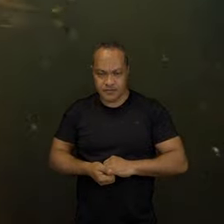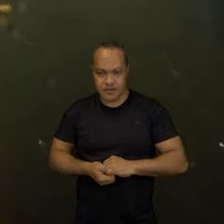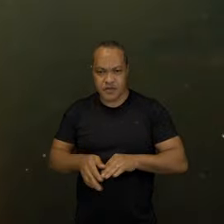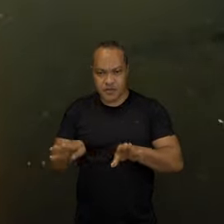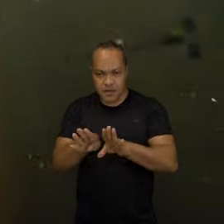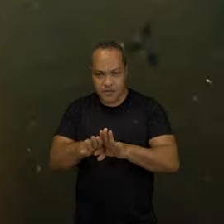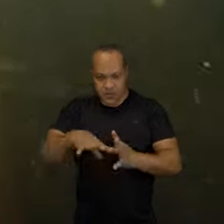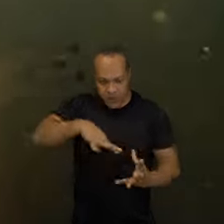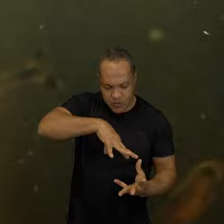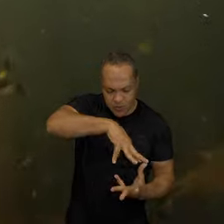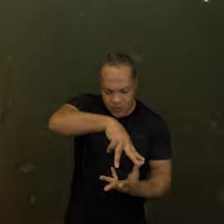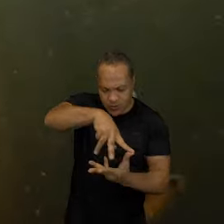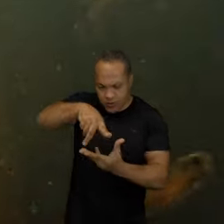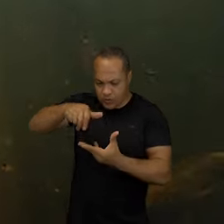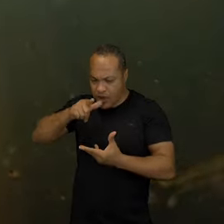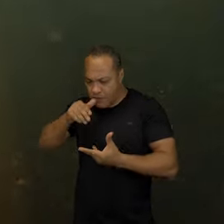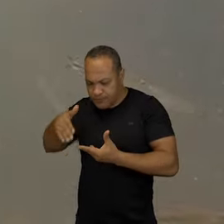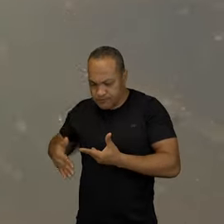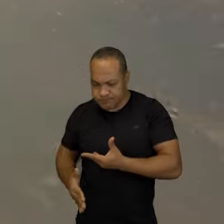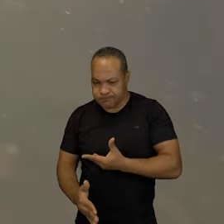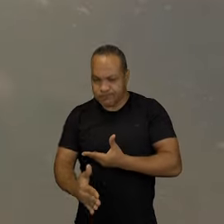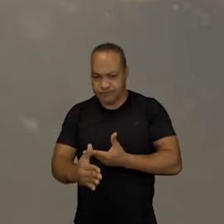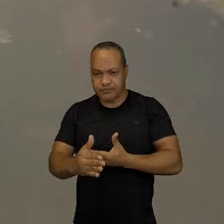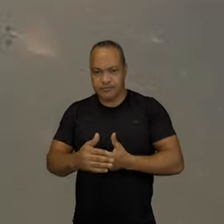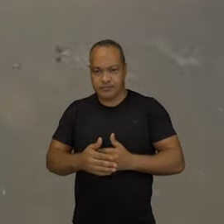ao mundo subaquático.